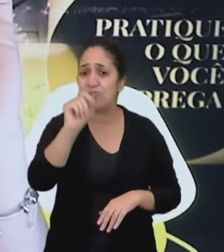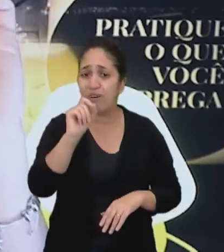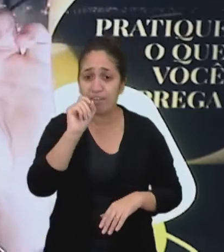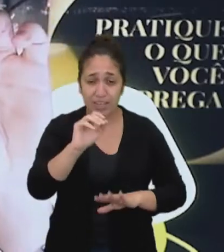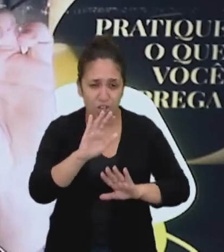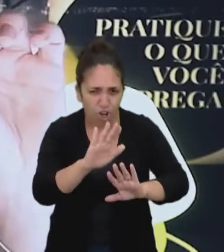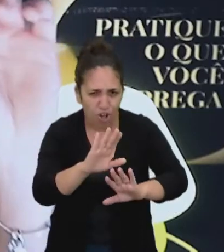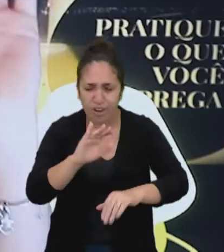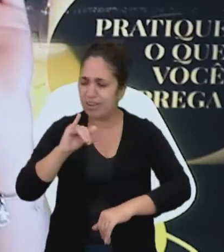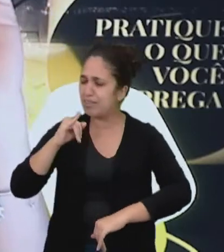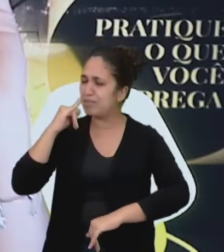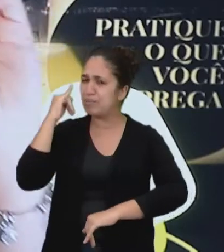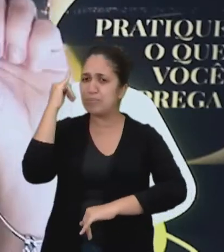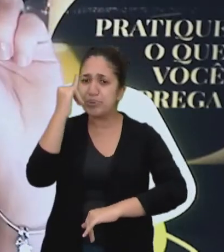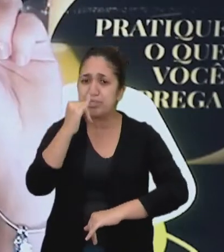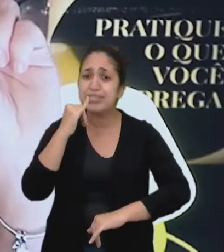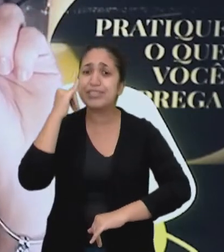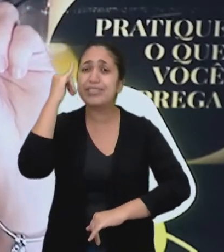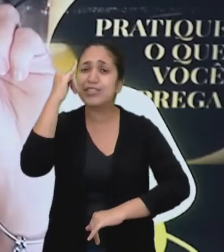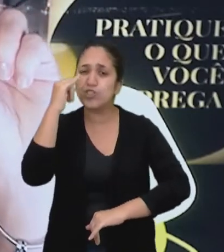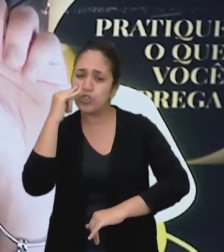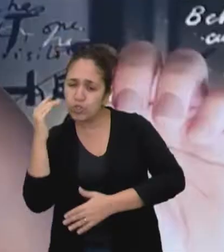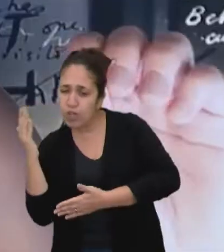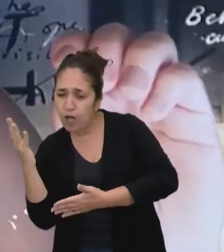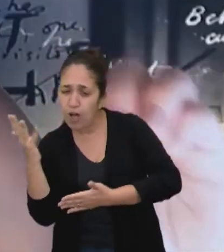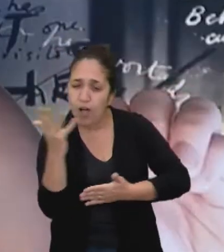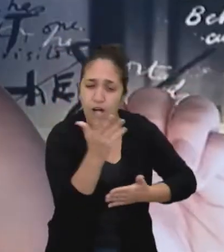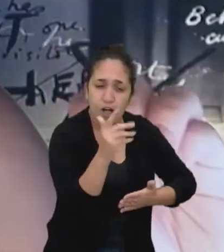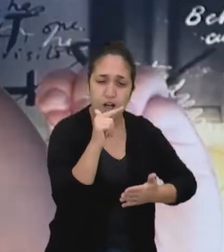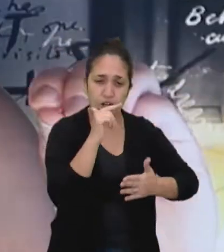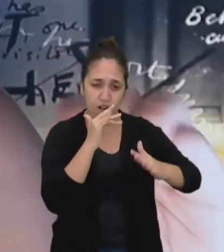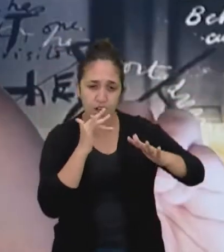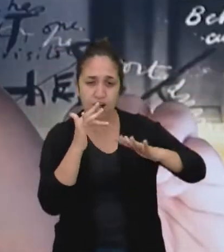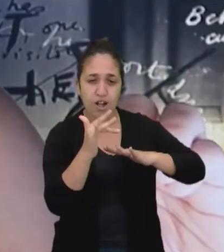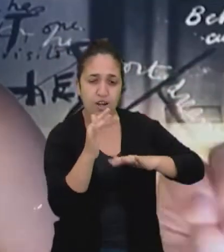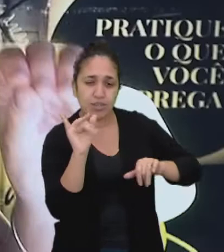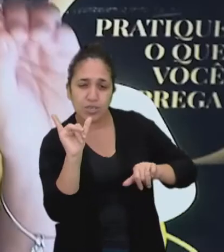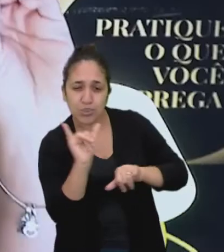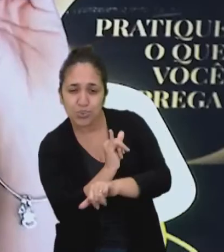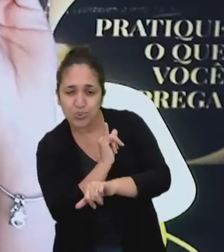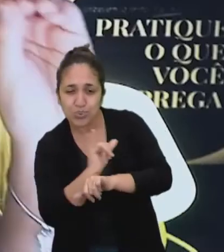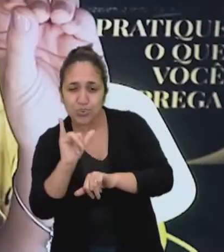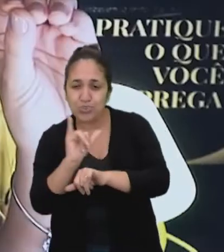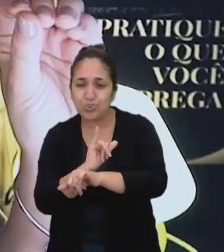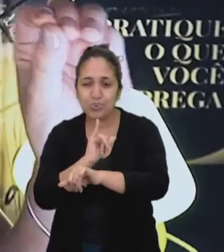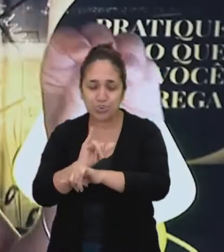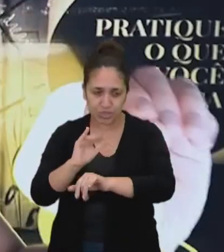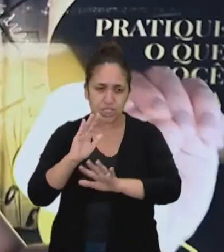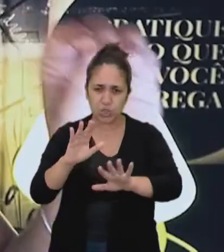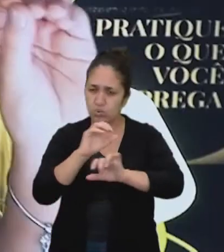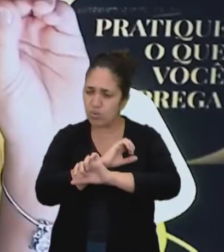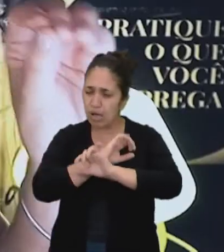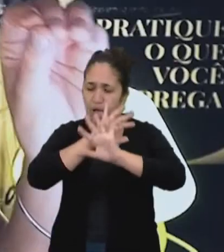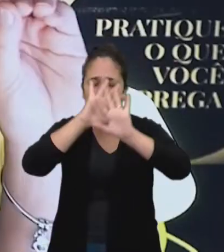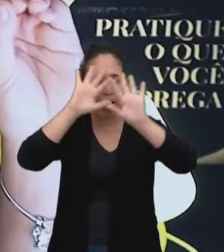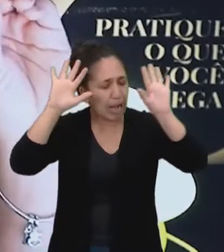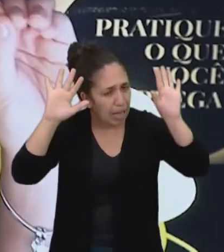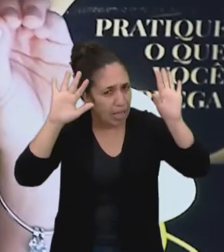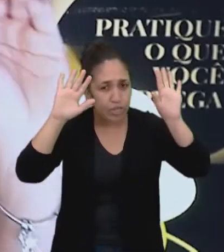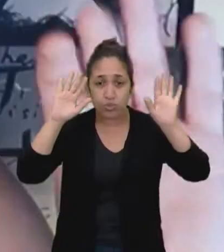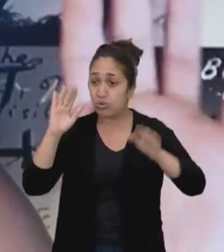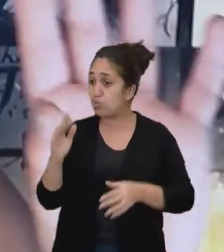mais importante na abordagem das redes sociais é a estratégia. Isso ficou claro desde o